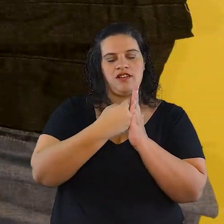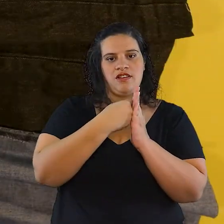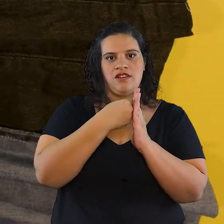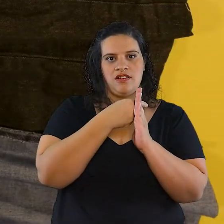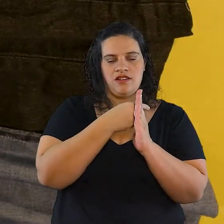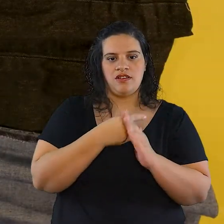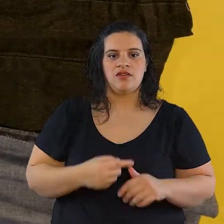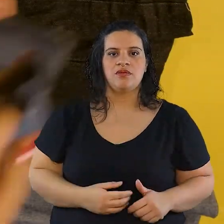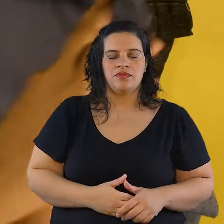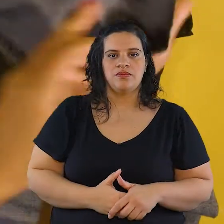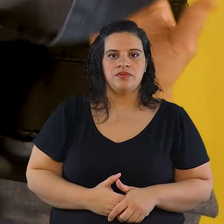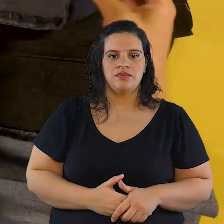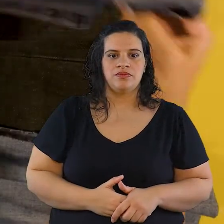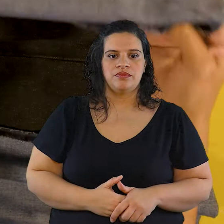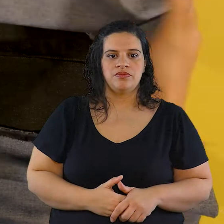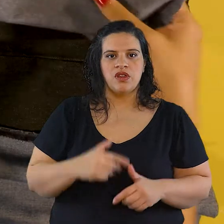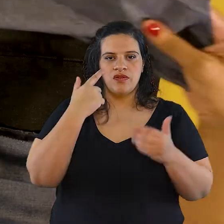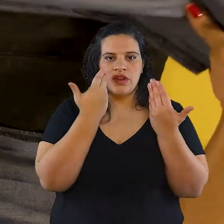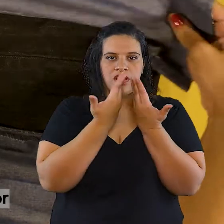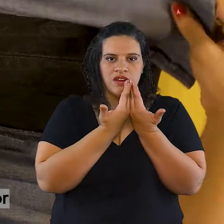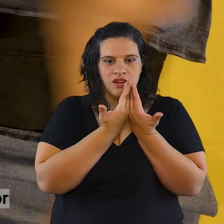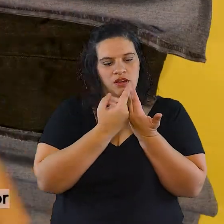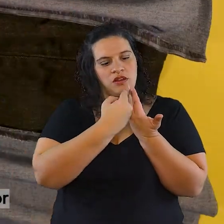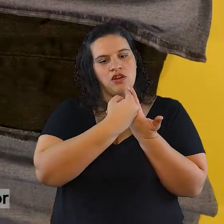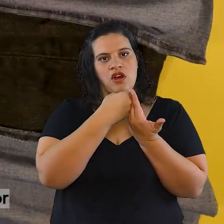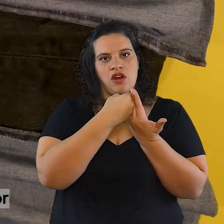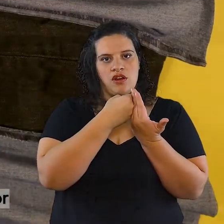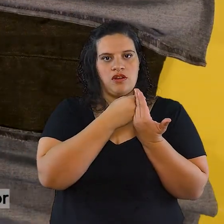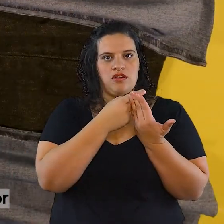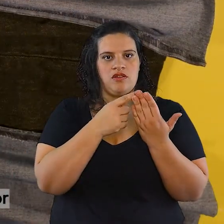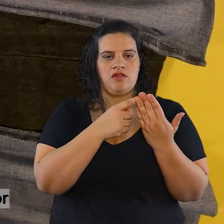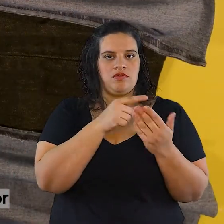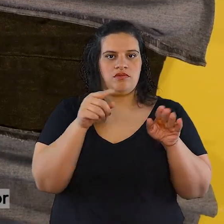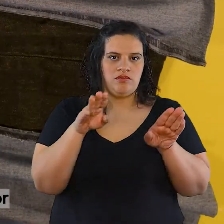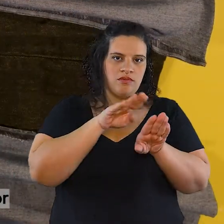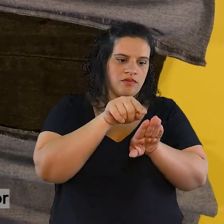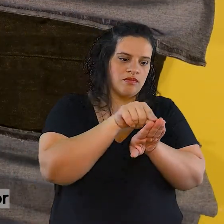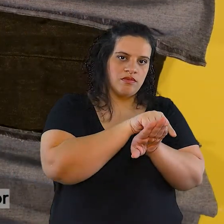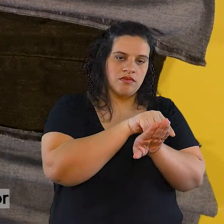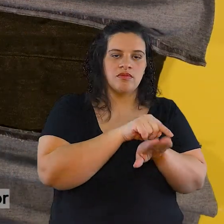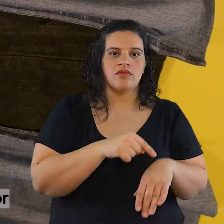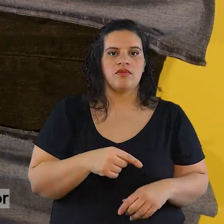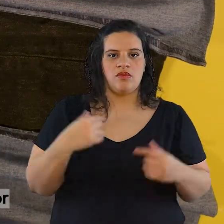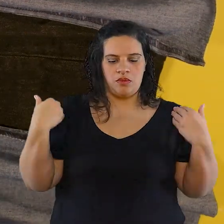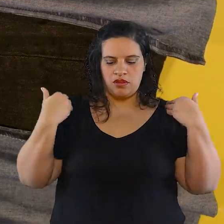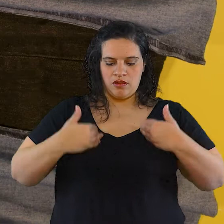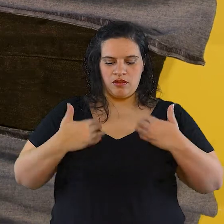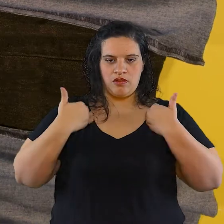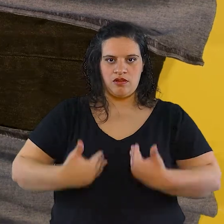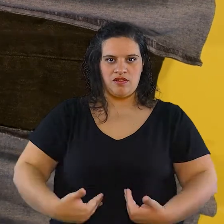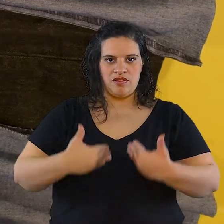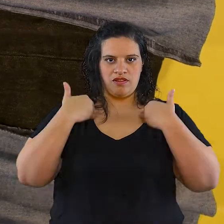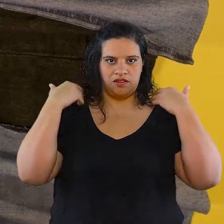ó, é só localizar a ponta com a ponta e vai até onde ela for, né, que é a